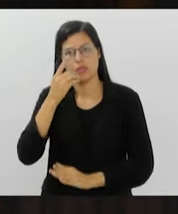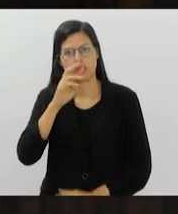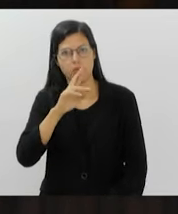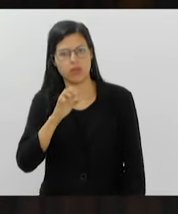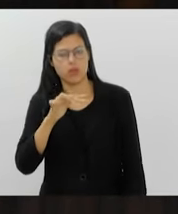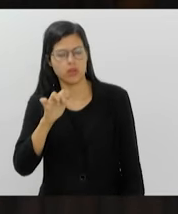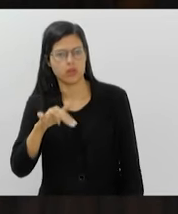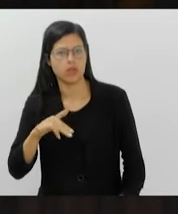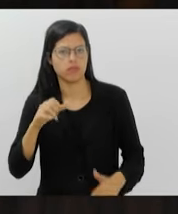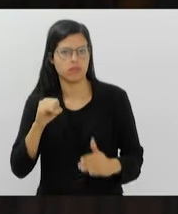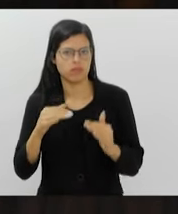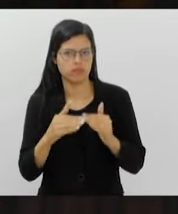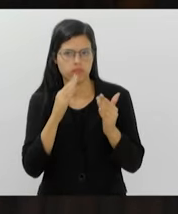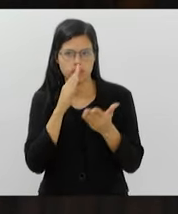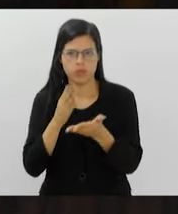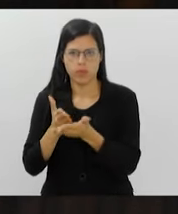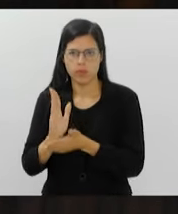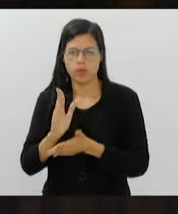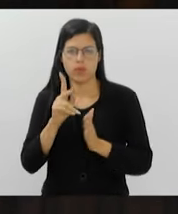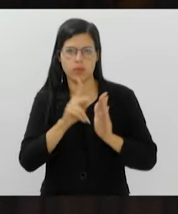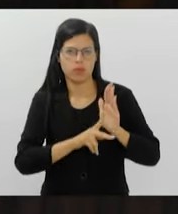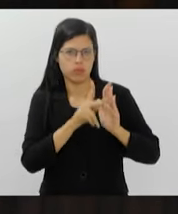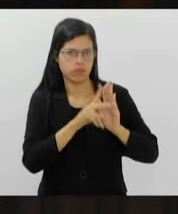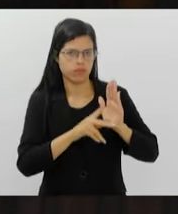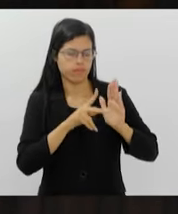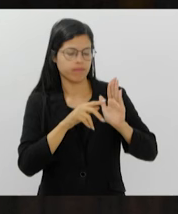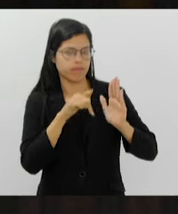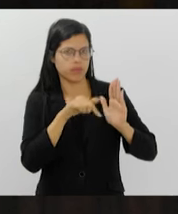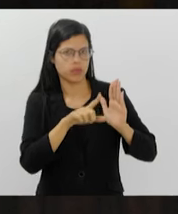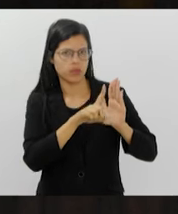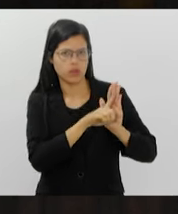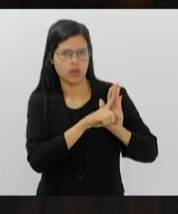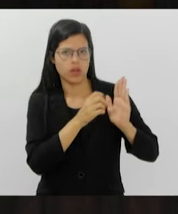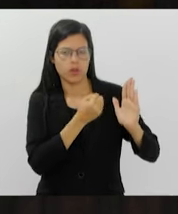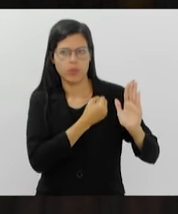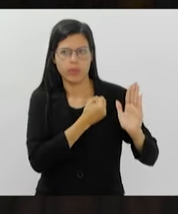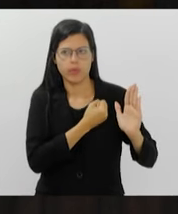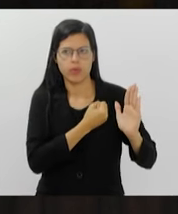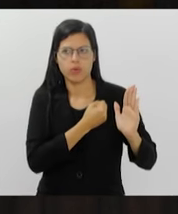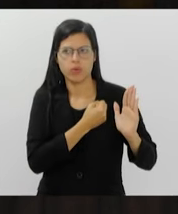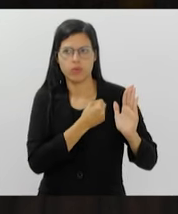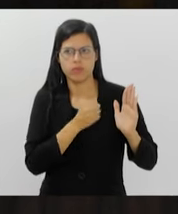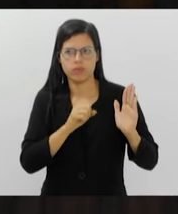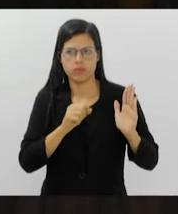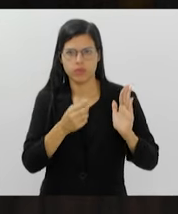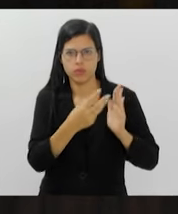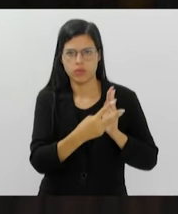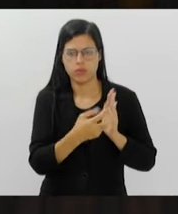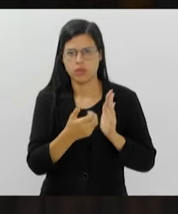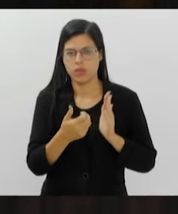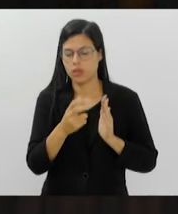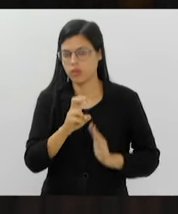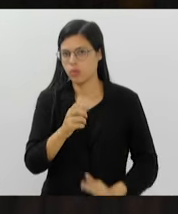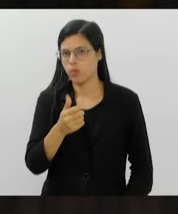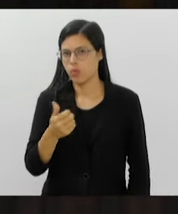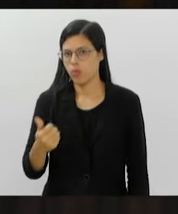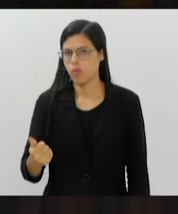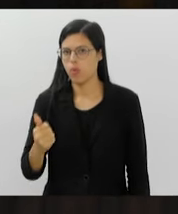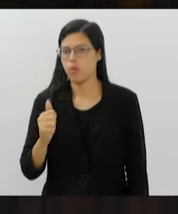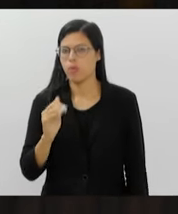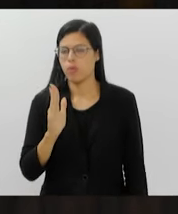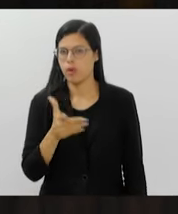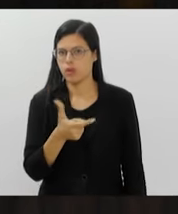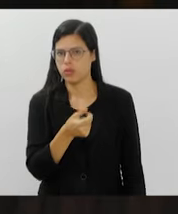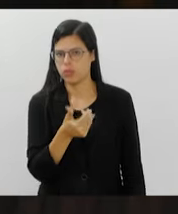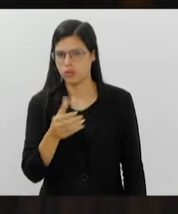como estão. Aprovado. Há sobre a mesa requerimento de inclusão na ordem do dia do projeto número 35119, do deputado